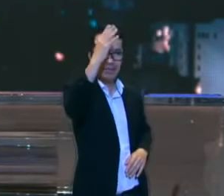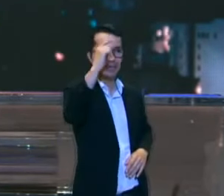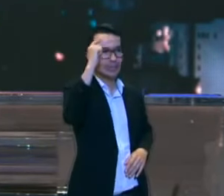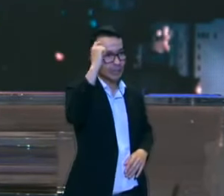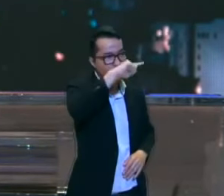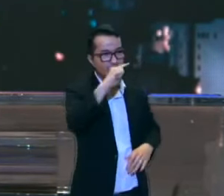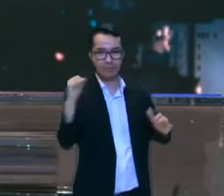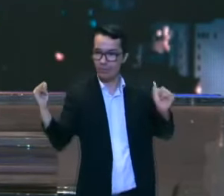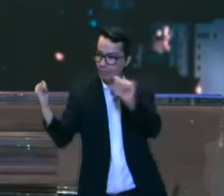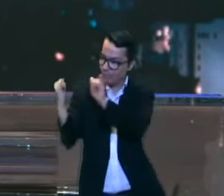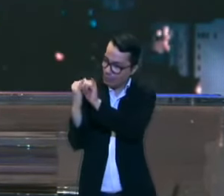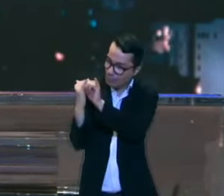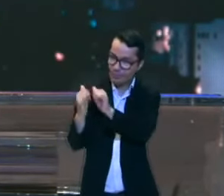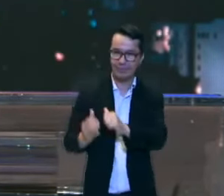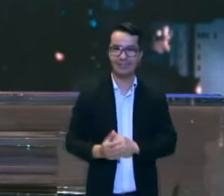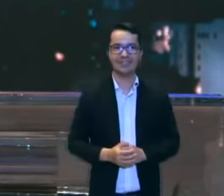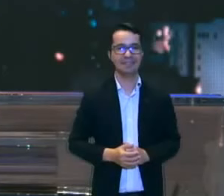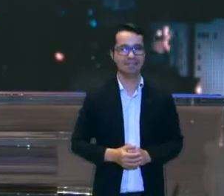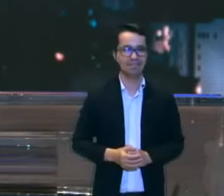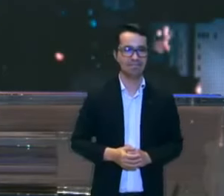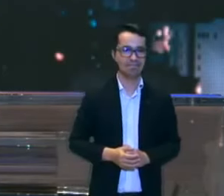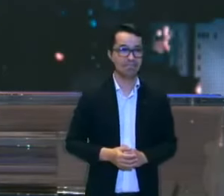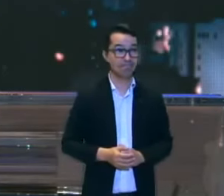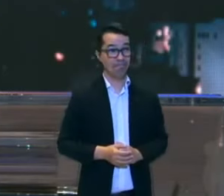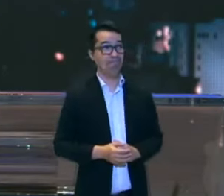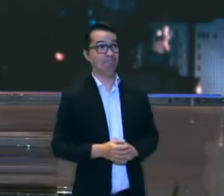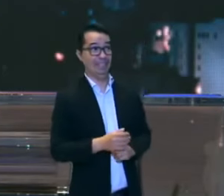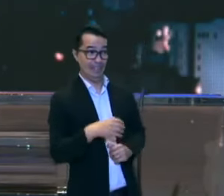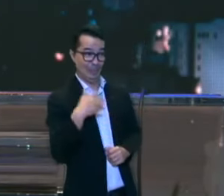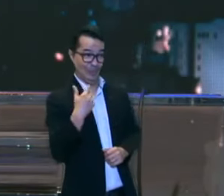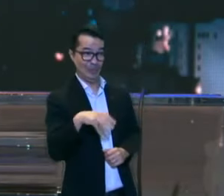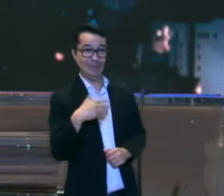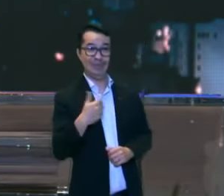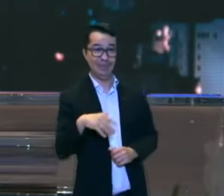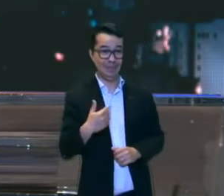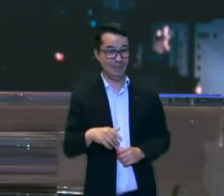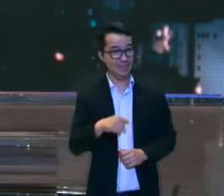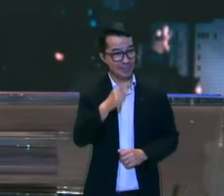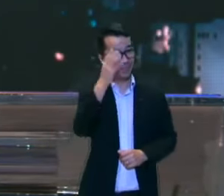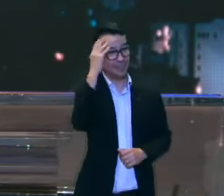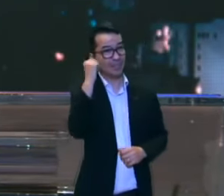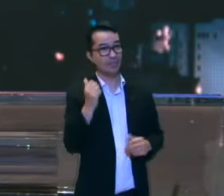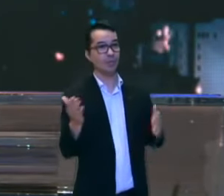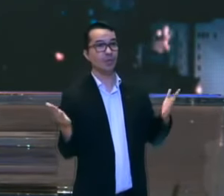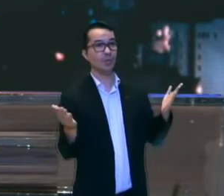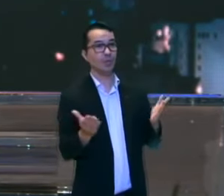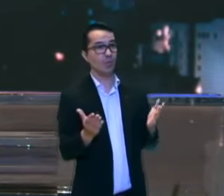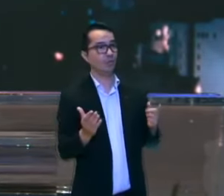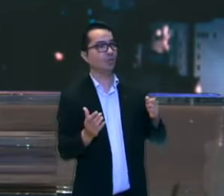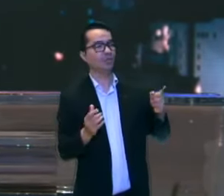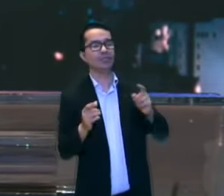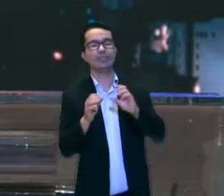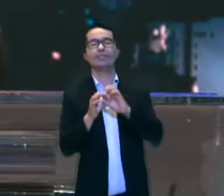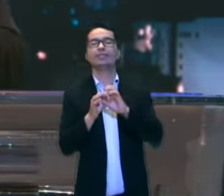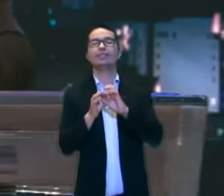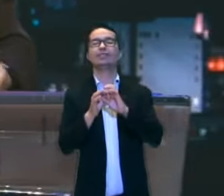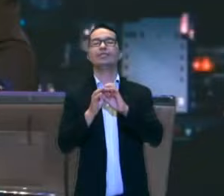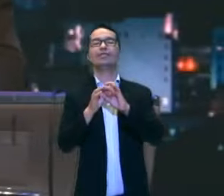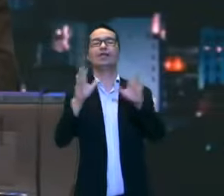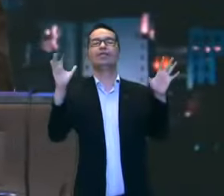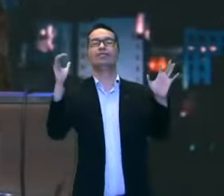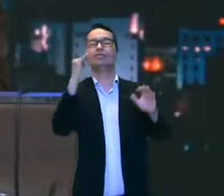nos afastam de Deus. Hoje muralhas vão cair por terra na sua vida. Quando eu estava preparando